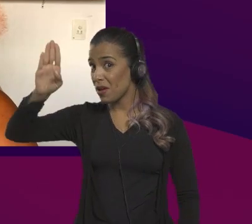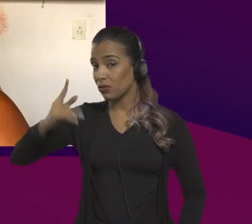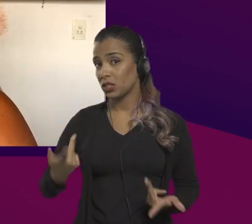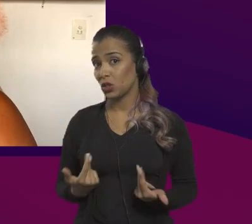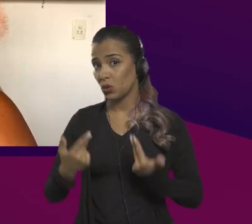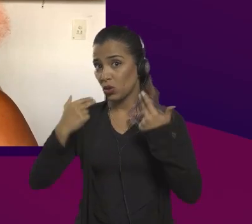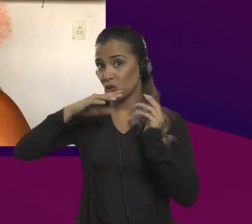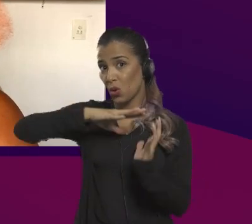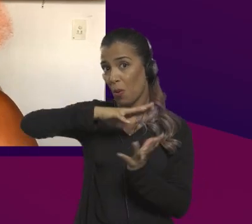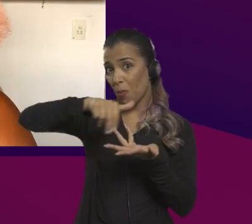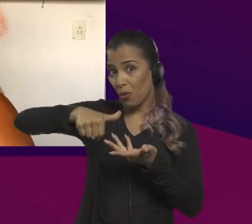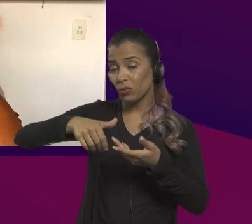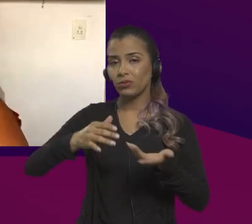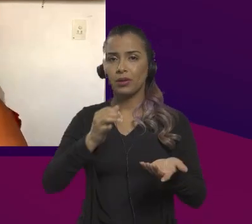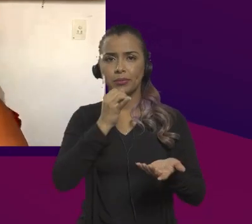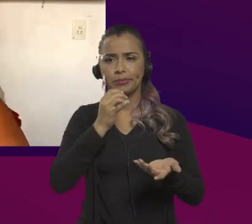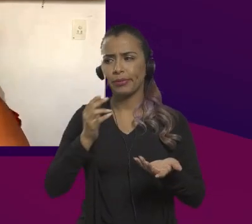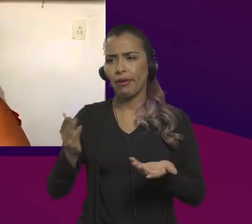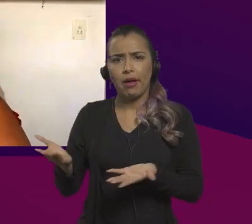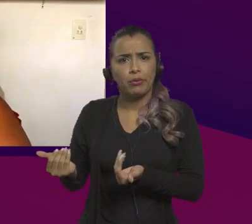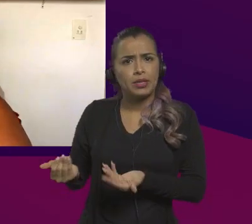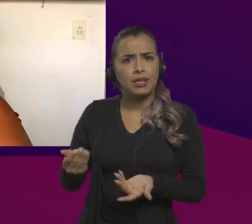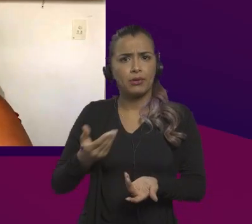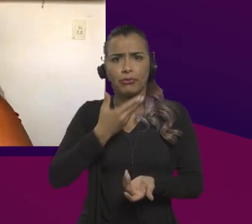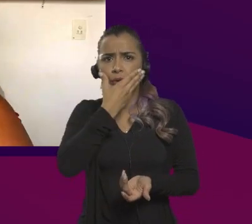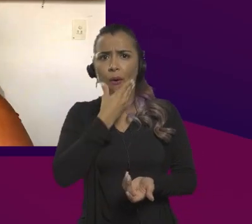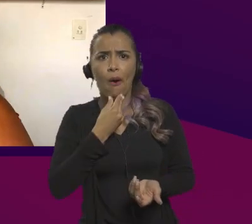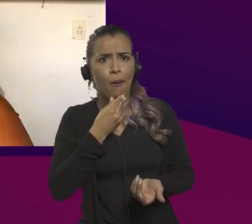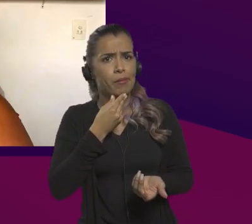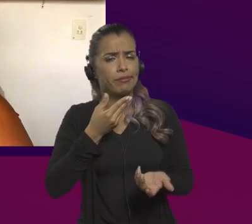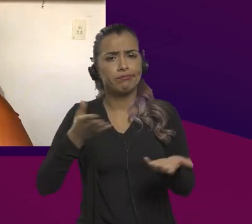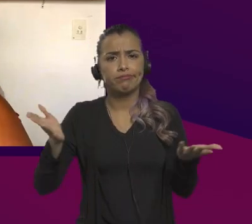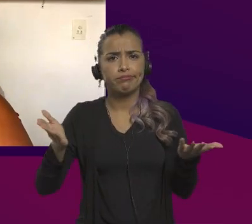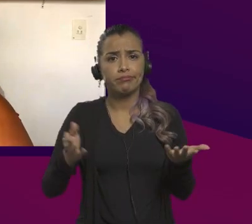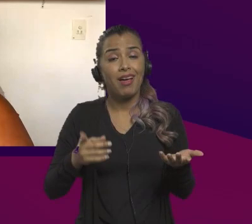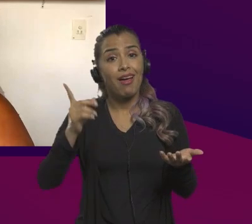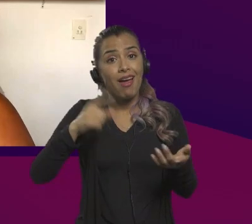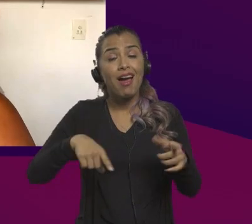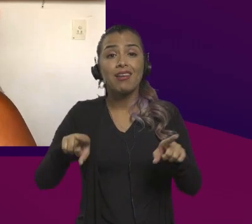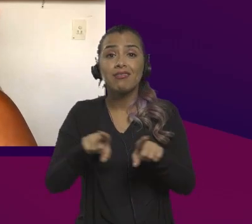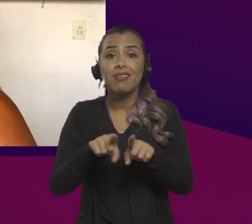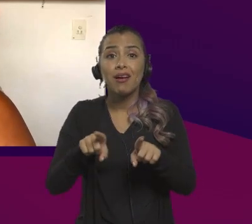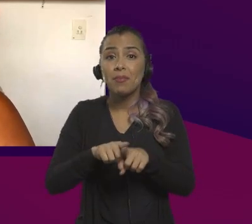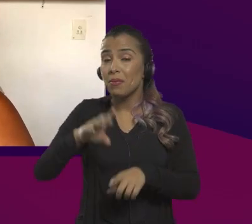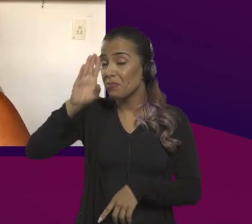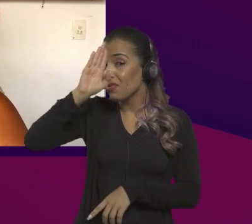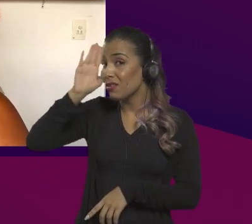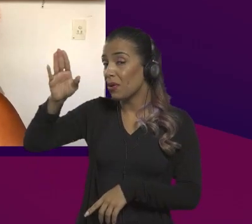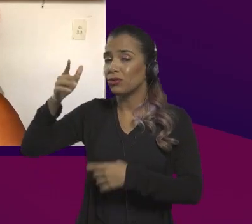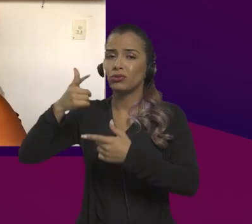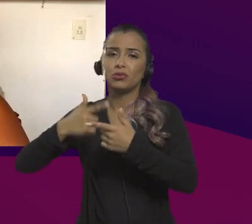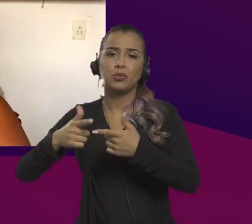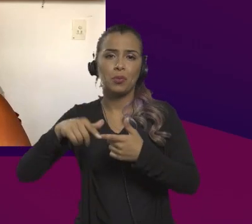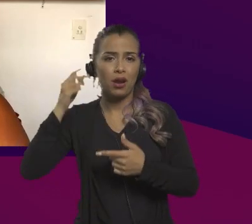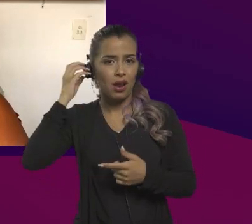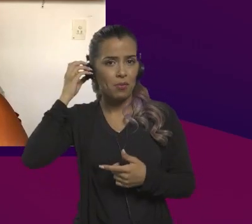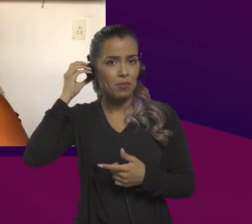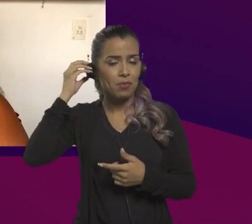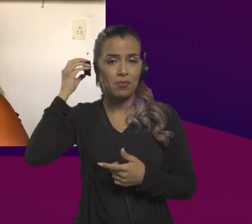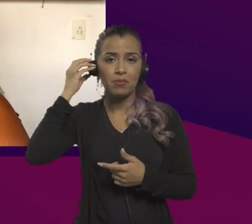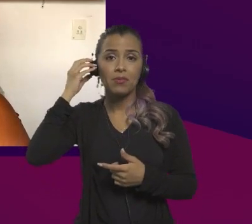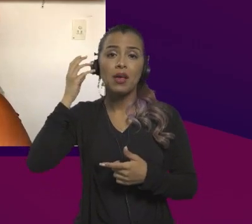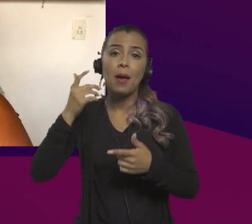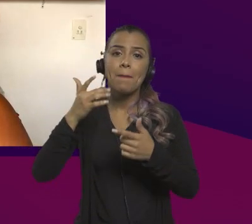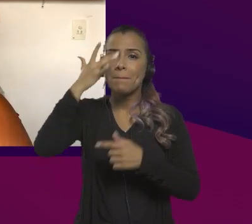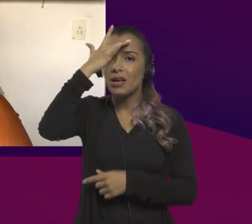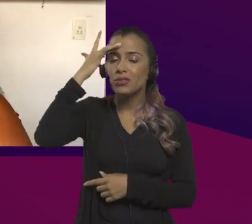inclusive em adolescentes, em homens, em tudo, né? Porque é líder, ele também é líder em sequelas, também é líder em pessoas tendo problemas, também é líder em pessoas morrendo